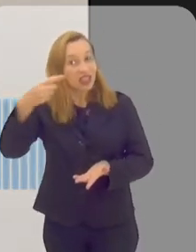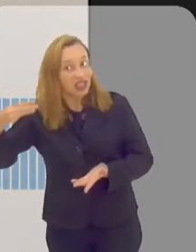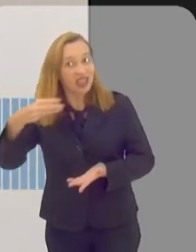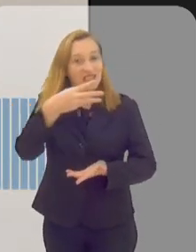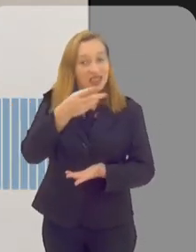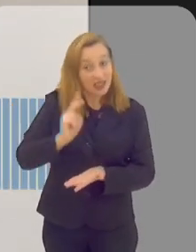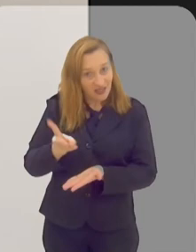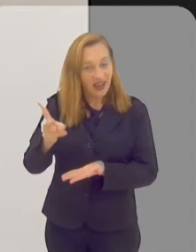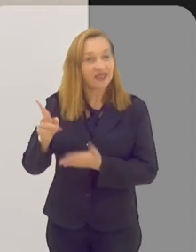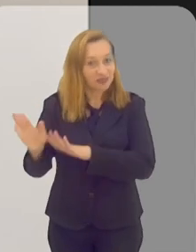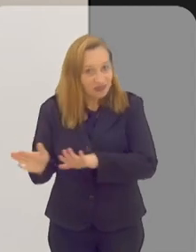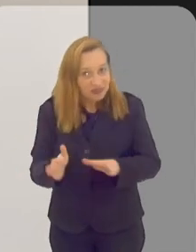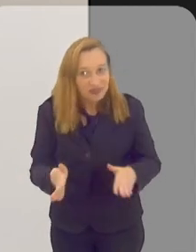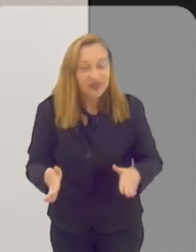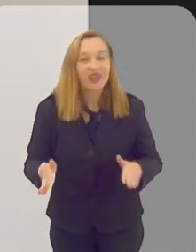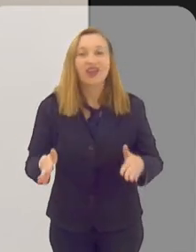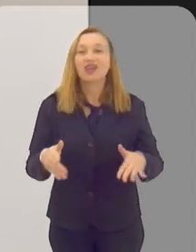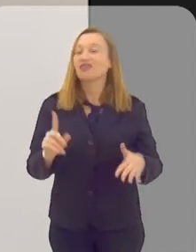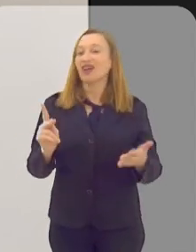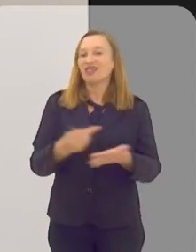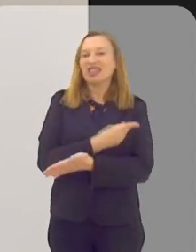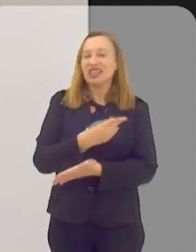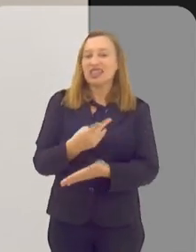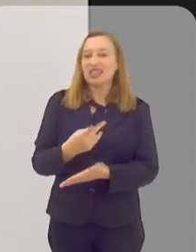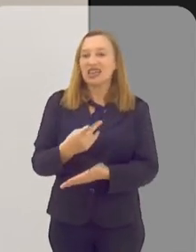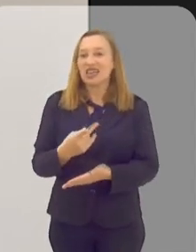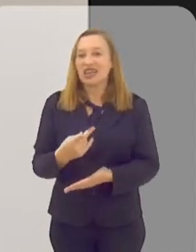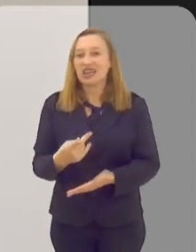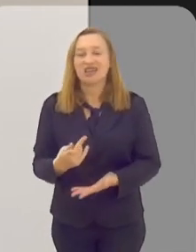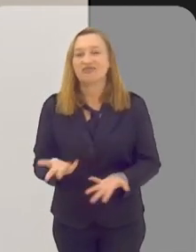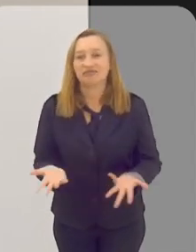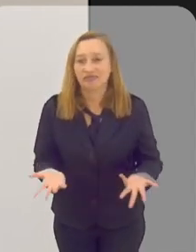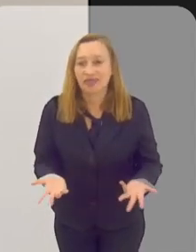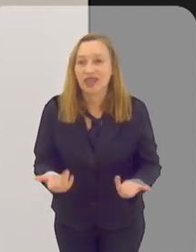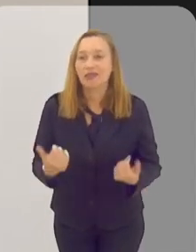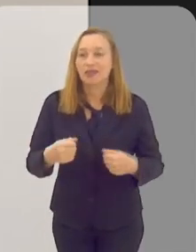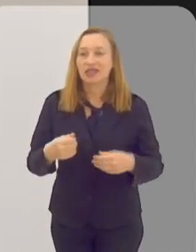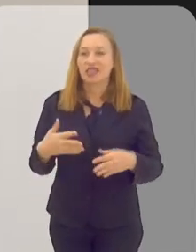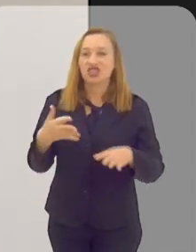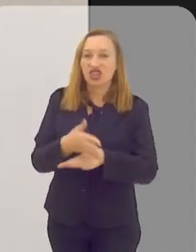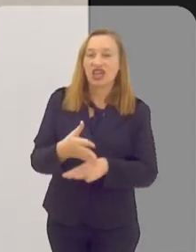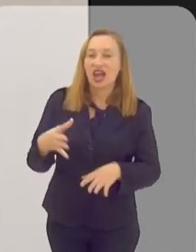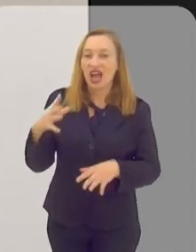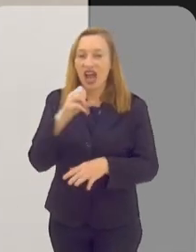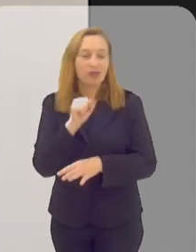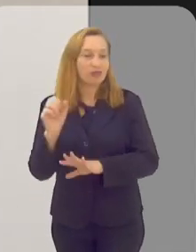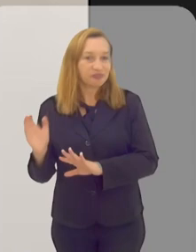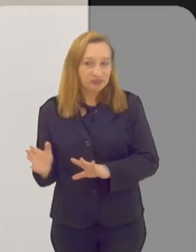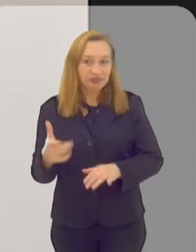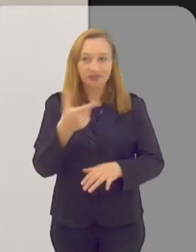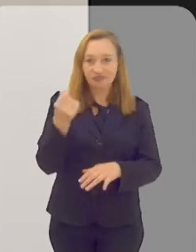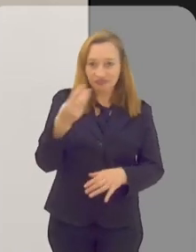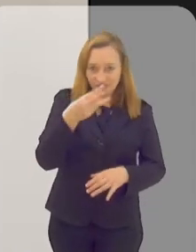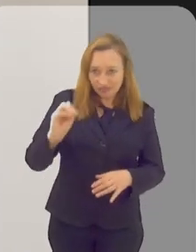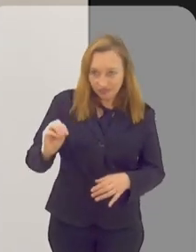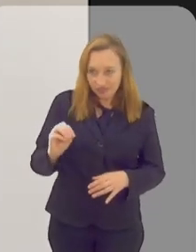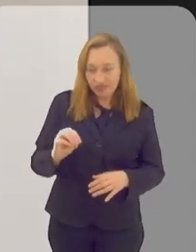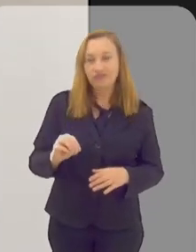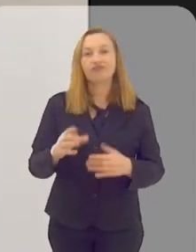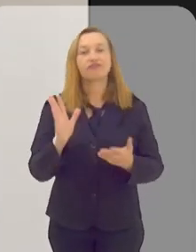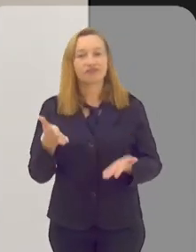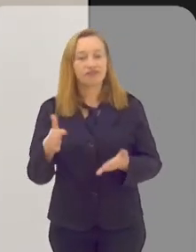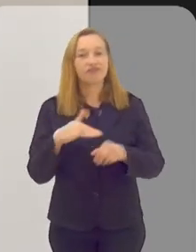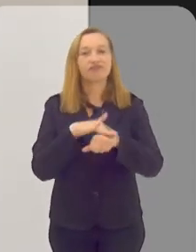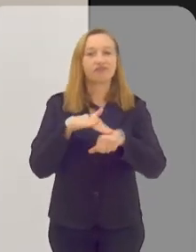ter 2022, 2023 e por aí vai. Né? Não vai acontecer nada de mágico para que a gente chegue de repente